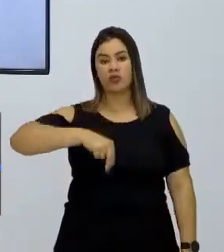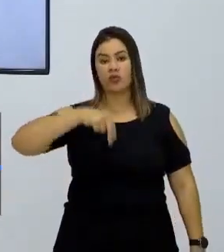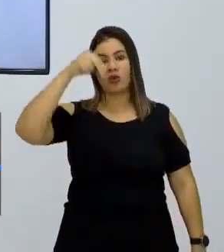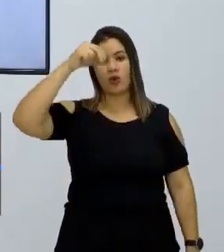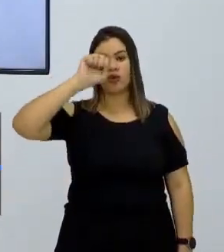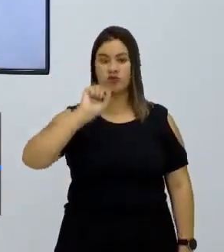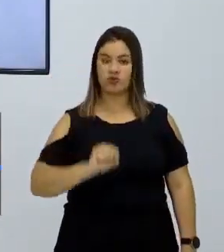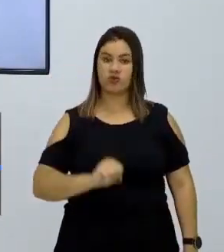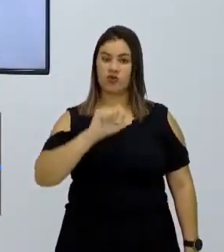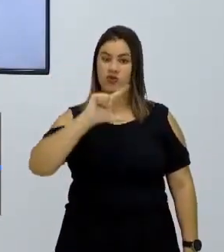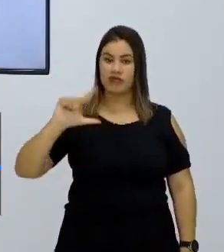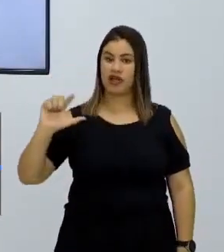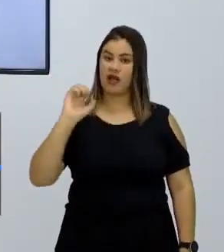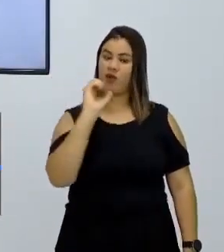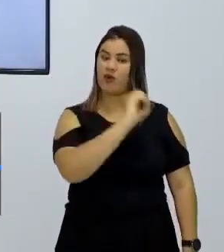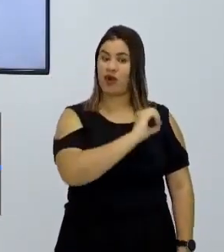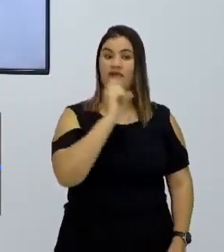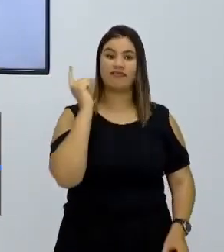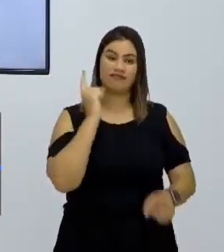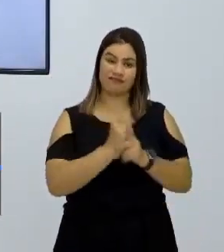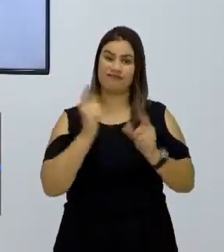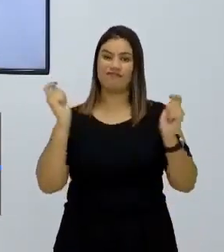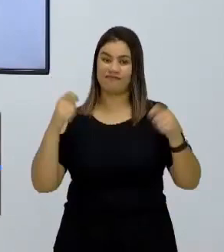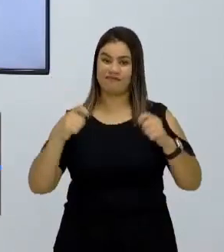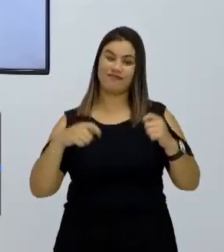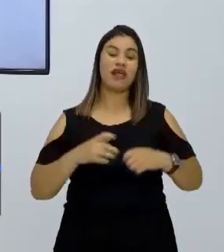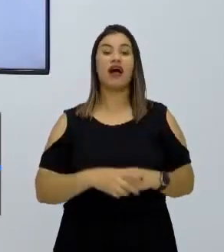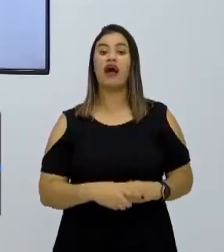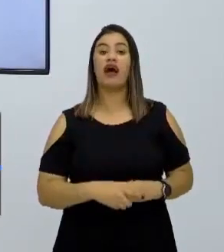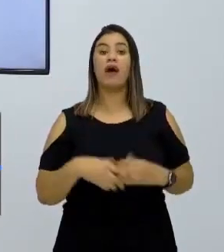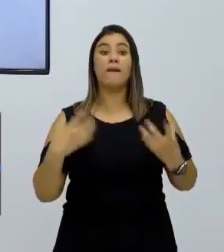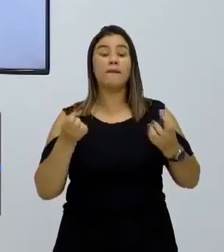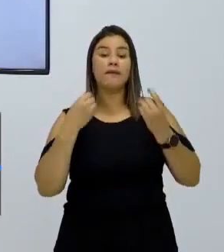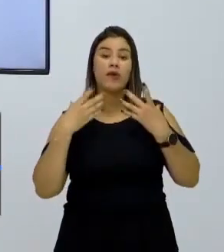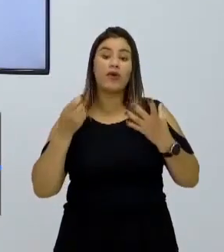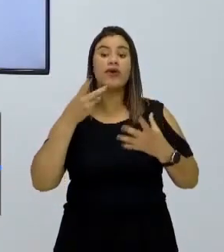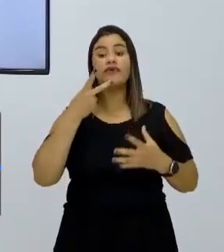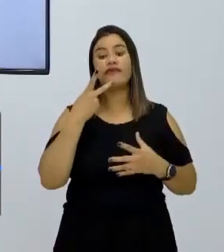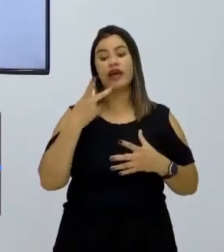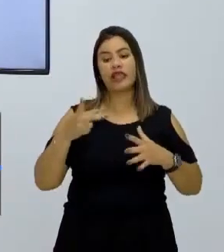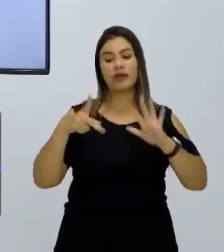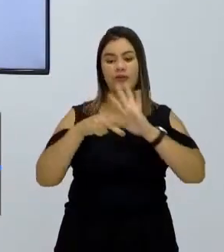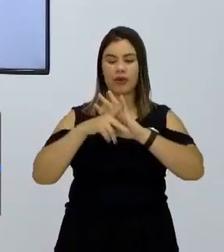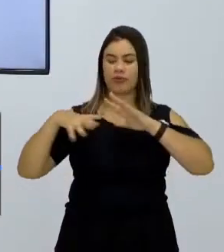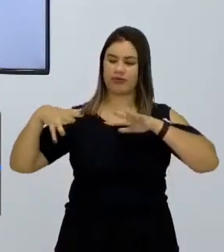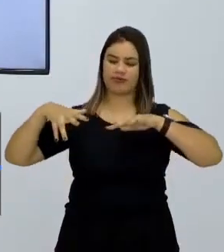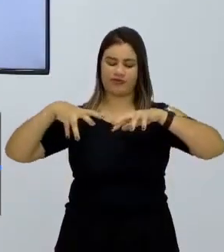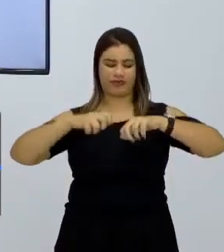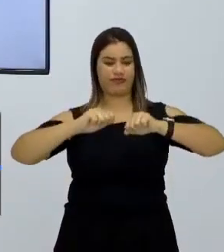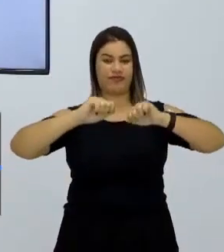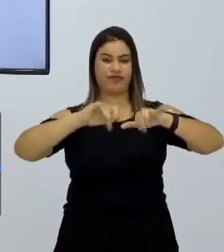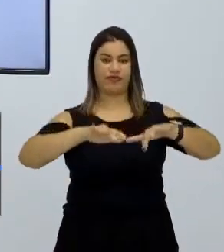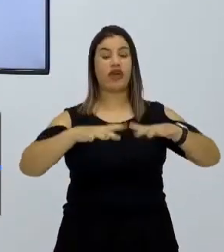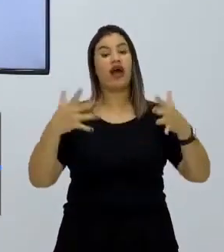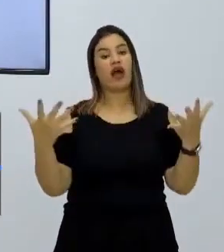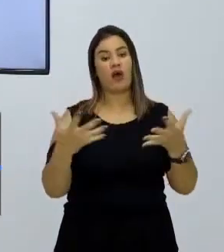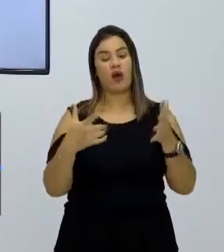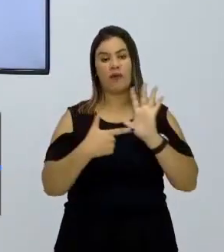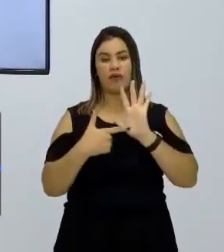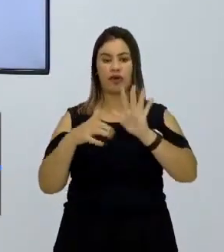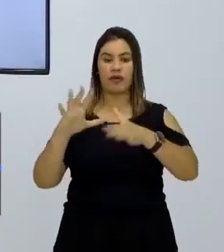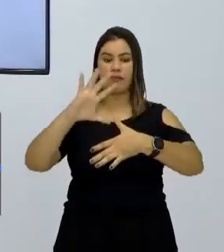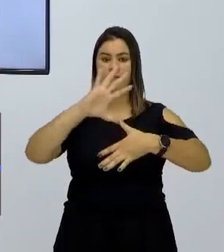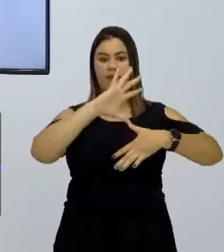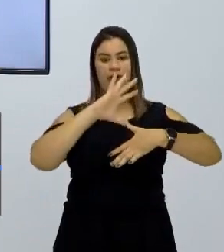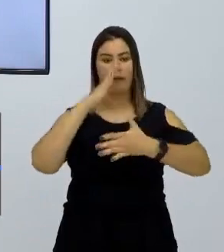certo? Então, uma localização aí. Bom, eu comentei sobre a questão aí da colonização. Então, vou mostrar aí um mapa para